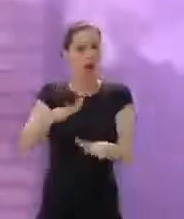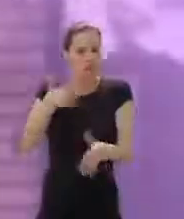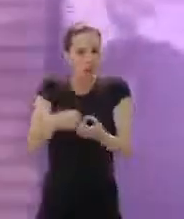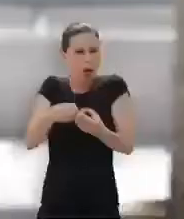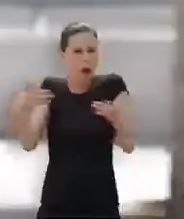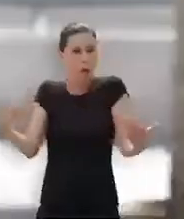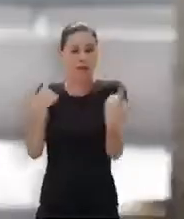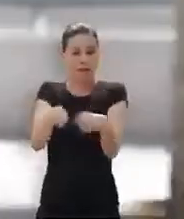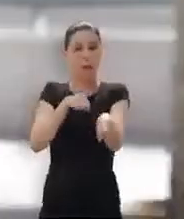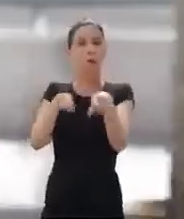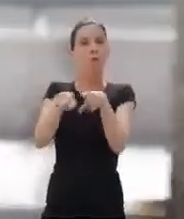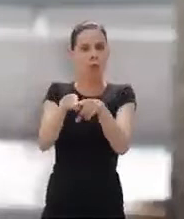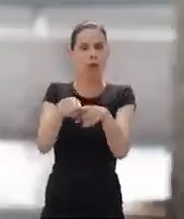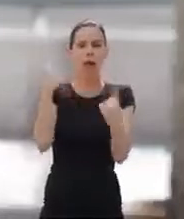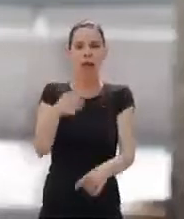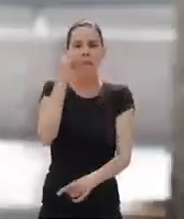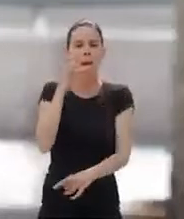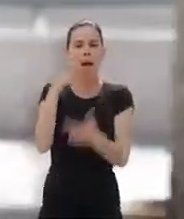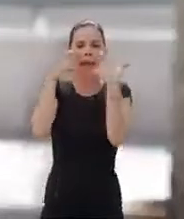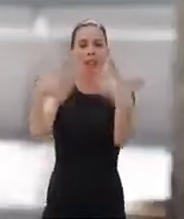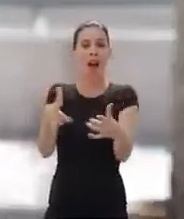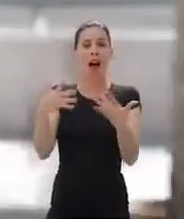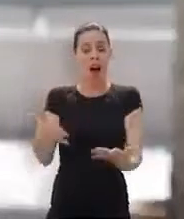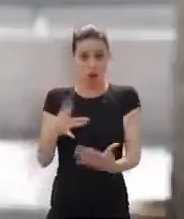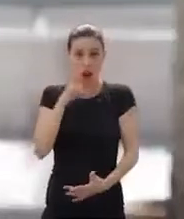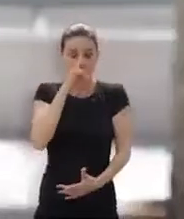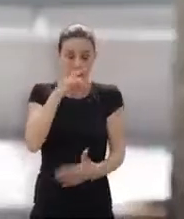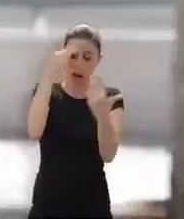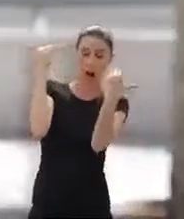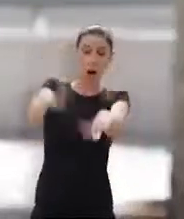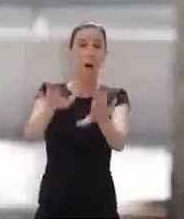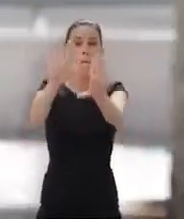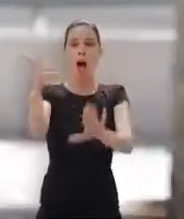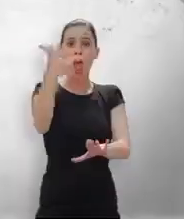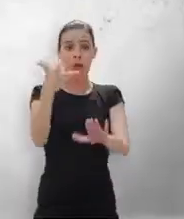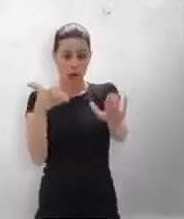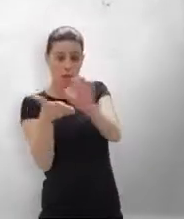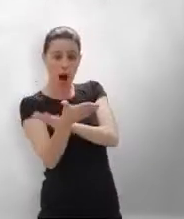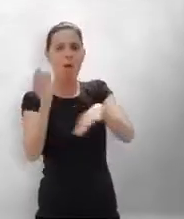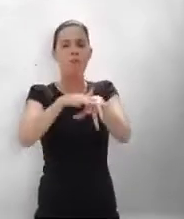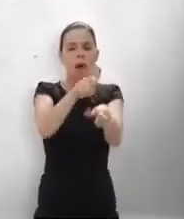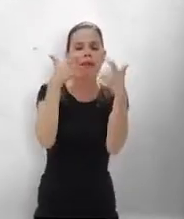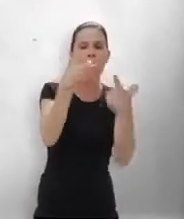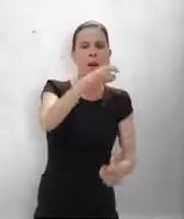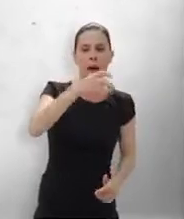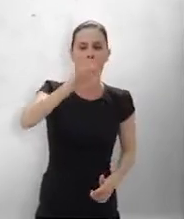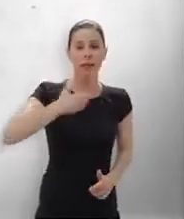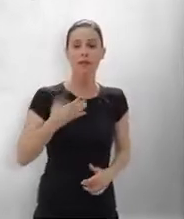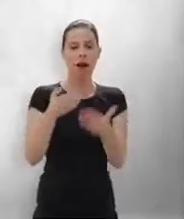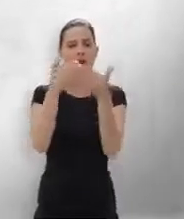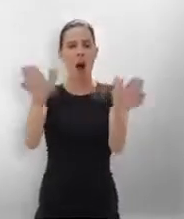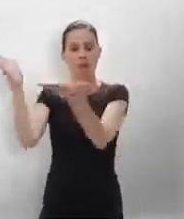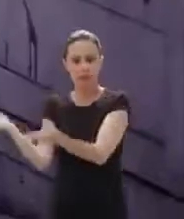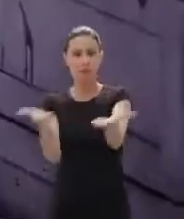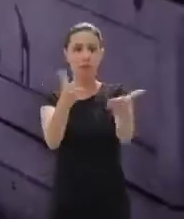e são cada vez mais estas políticas também podem ser bem podem agora vir mentir vai ser a troika entrou foi porque PS PSD e